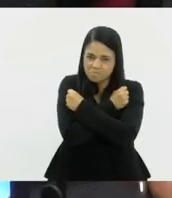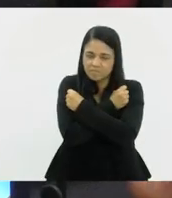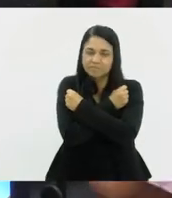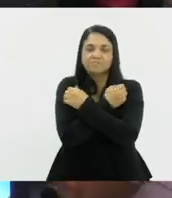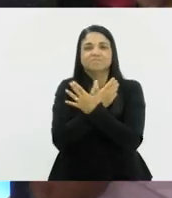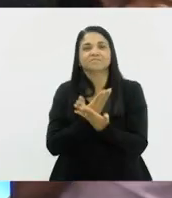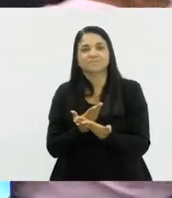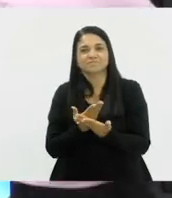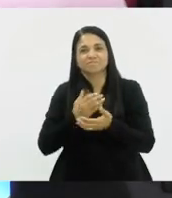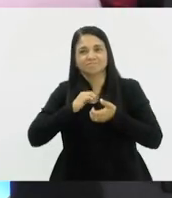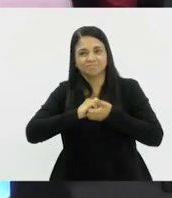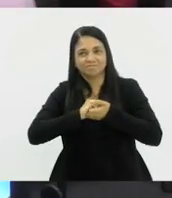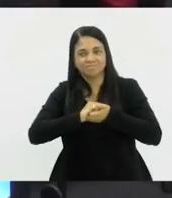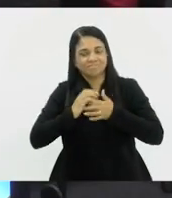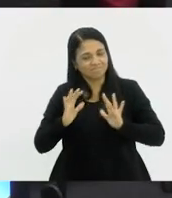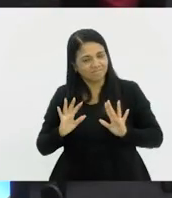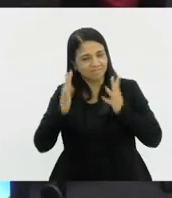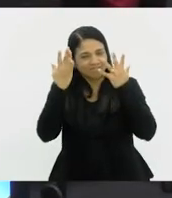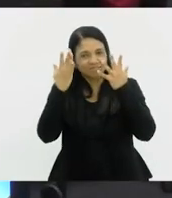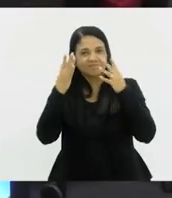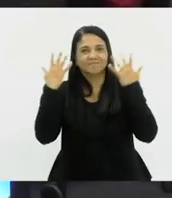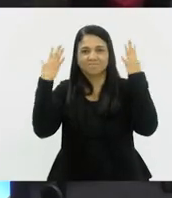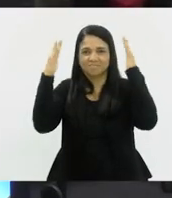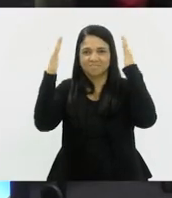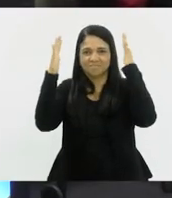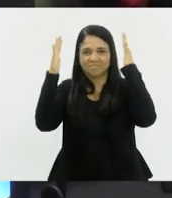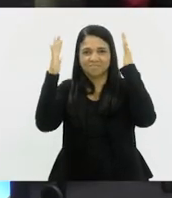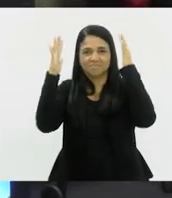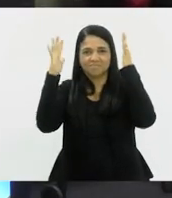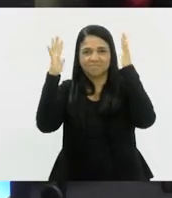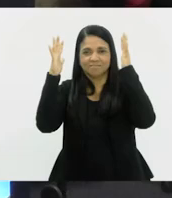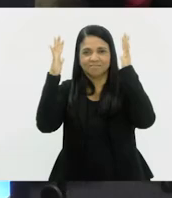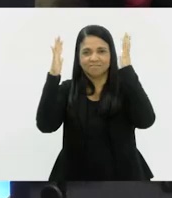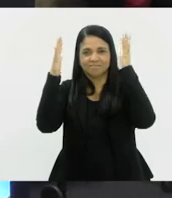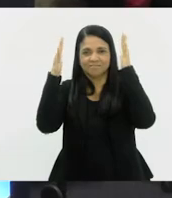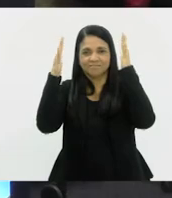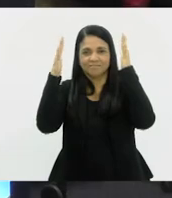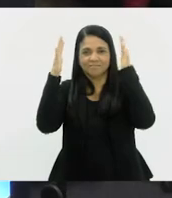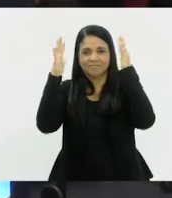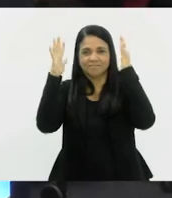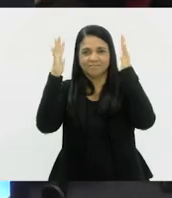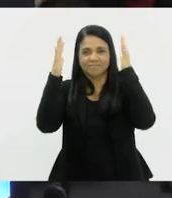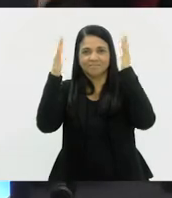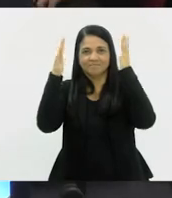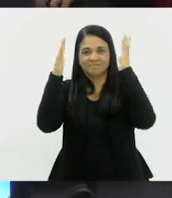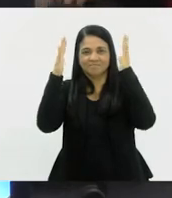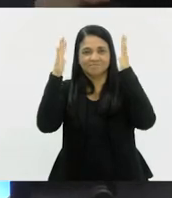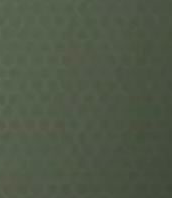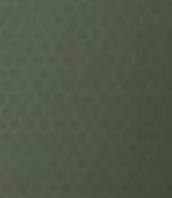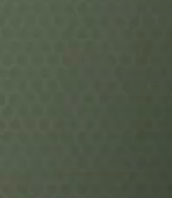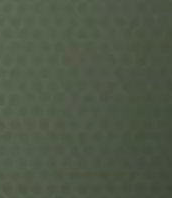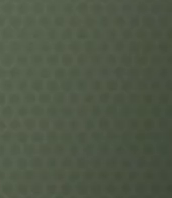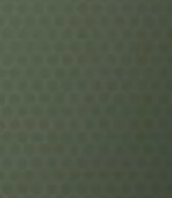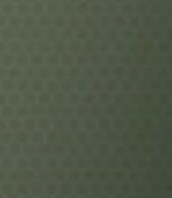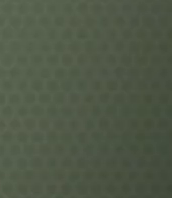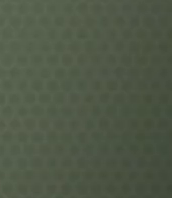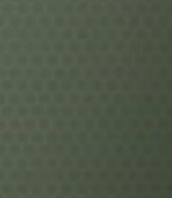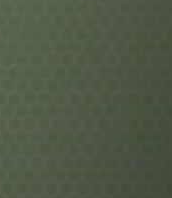saudações biodiversas e Planet não der certo 70 de novo